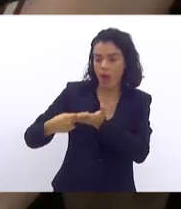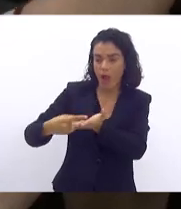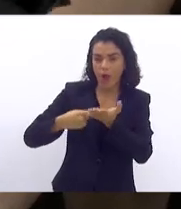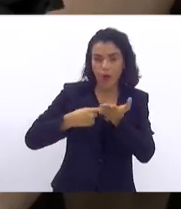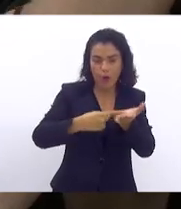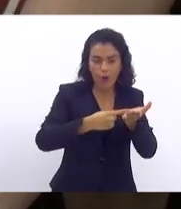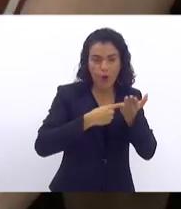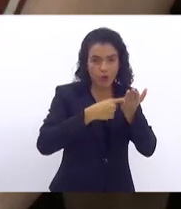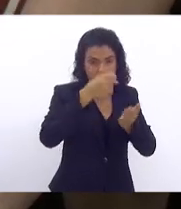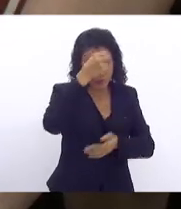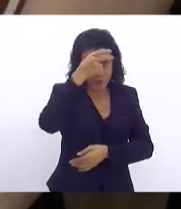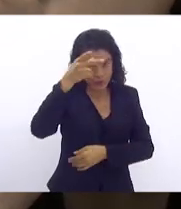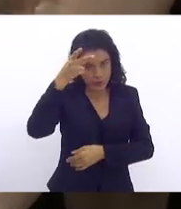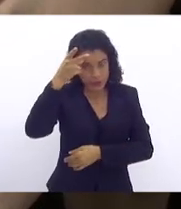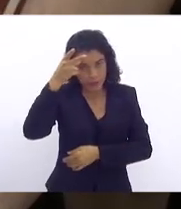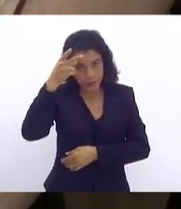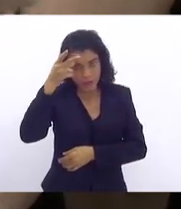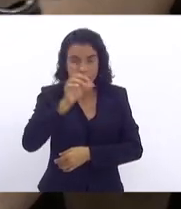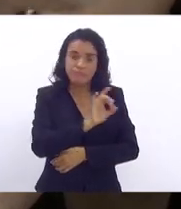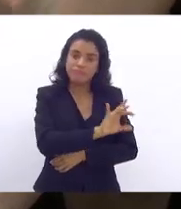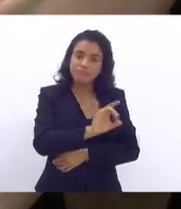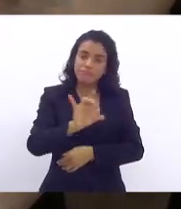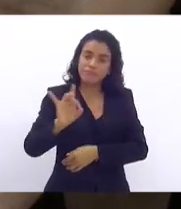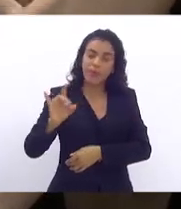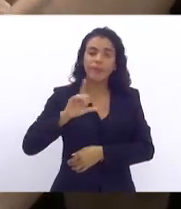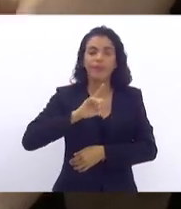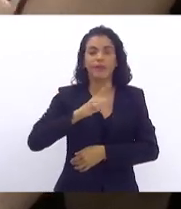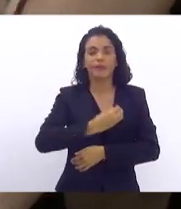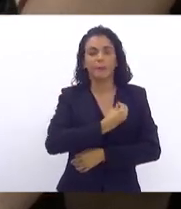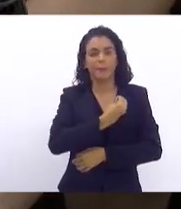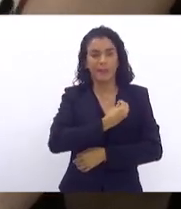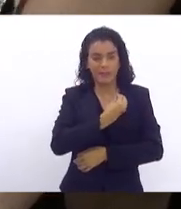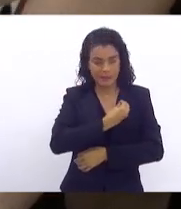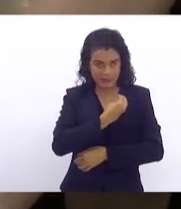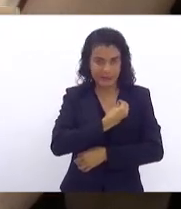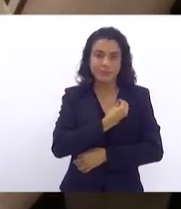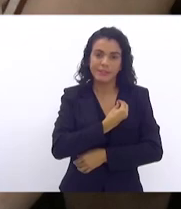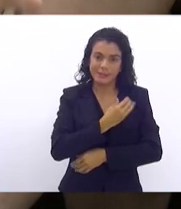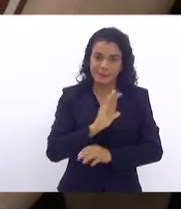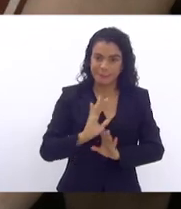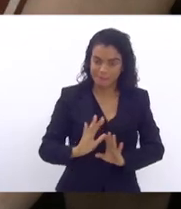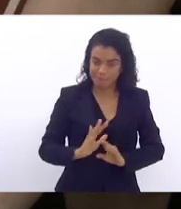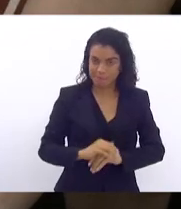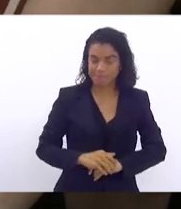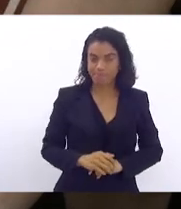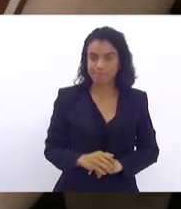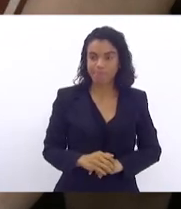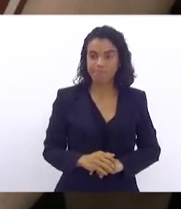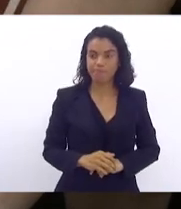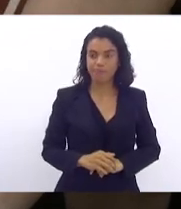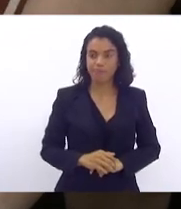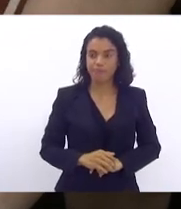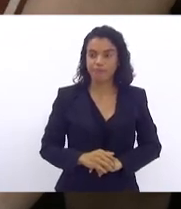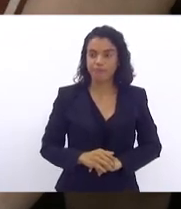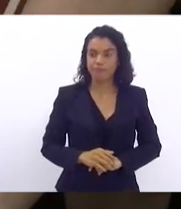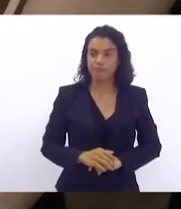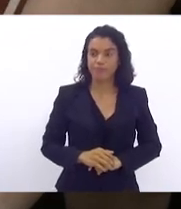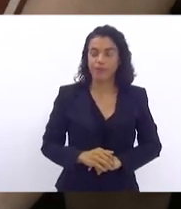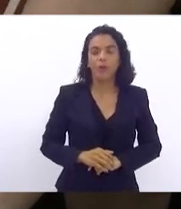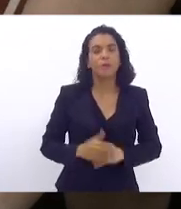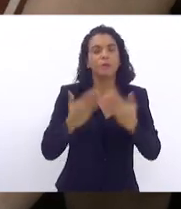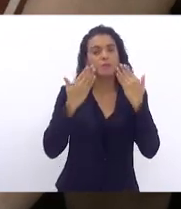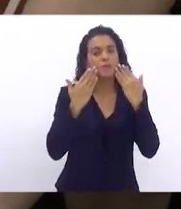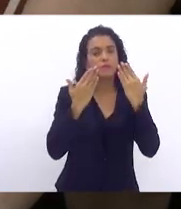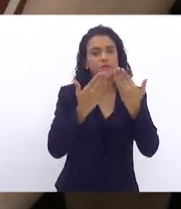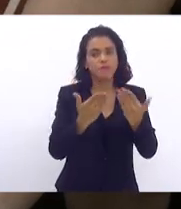os municípios e cada um teve uma participação na outorga definida, né?